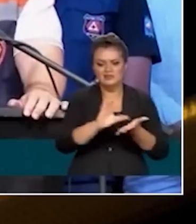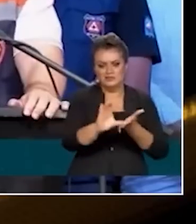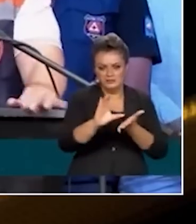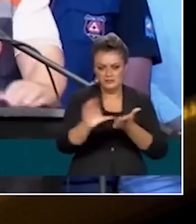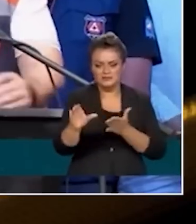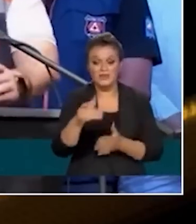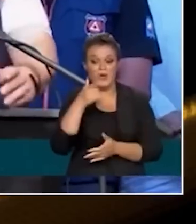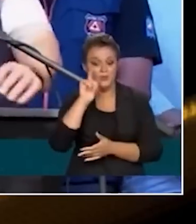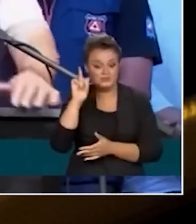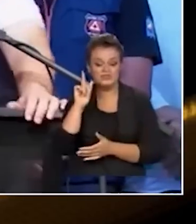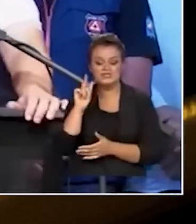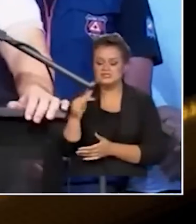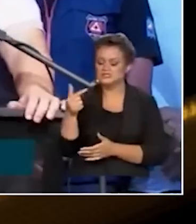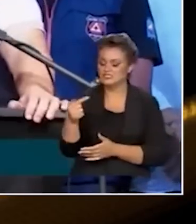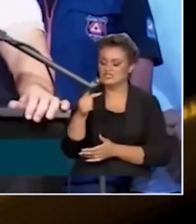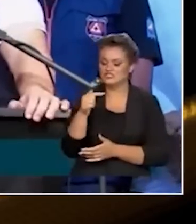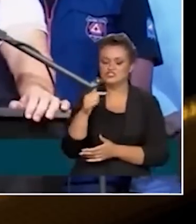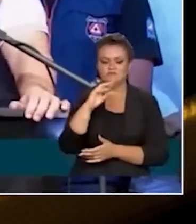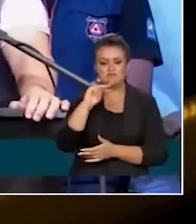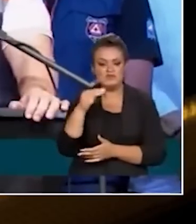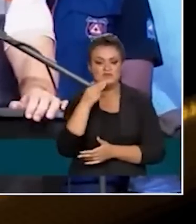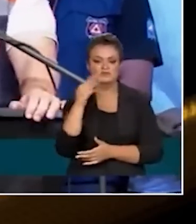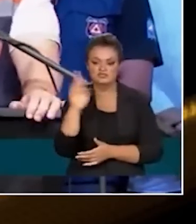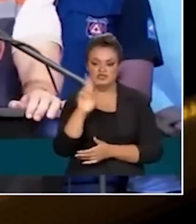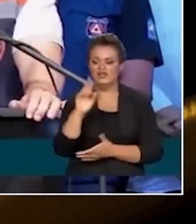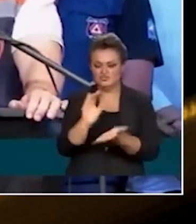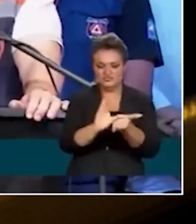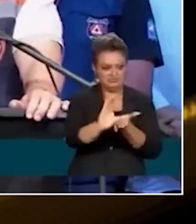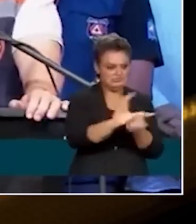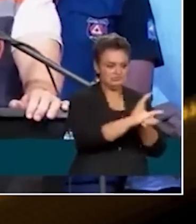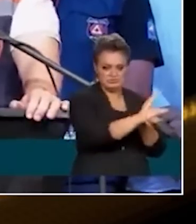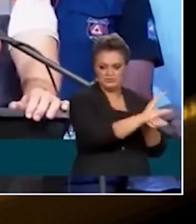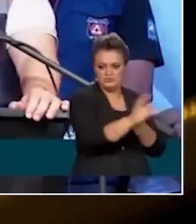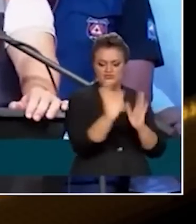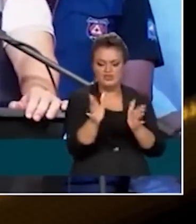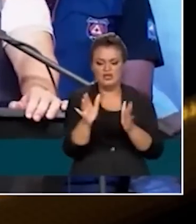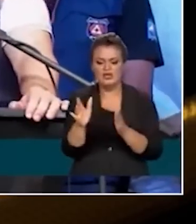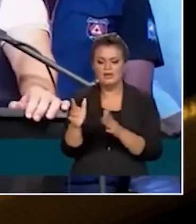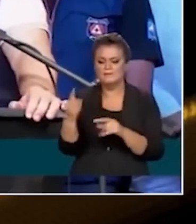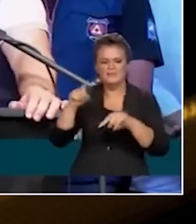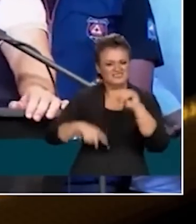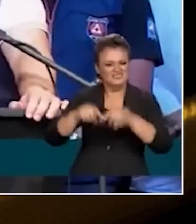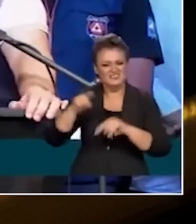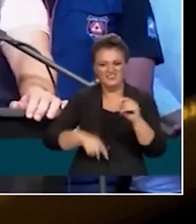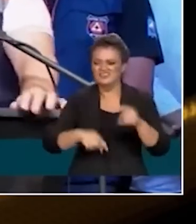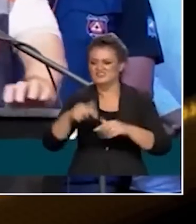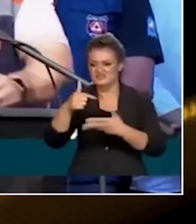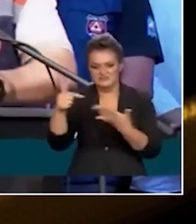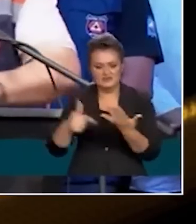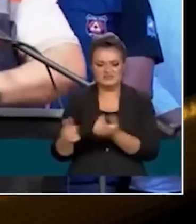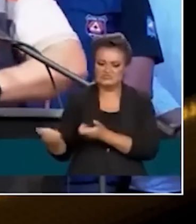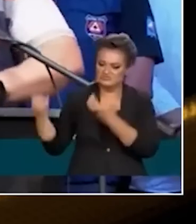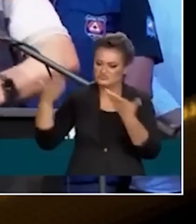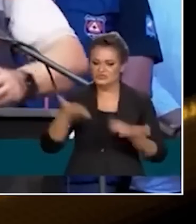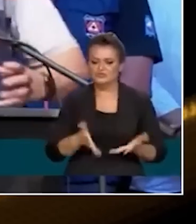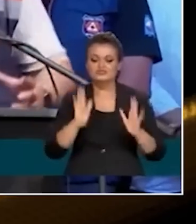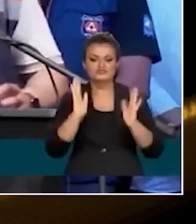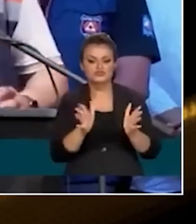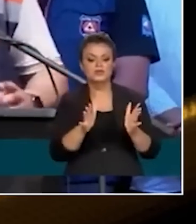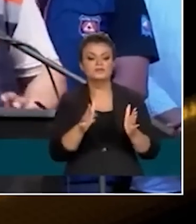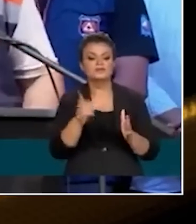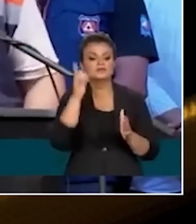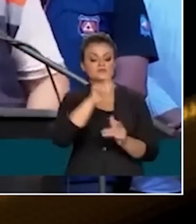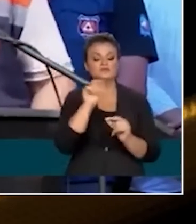é imediatamente lançado por quem ouve a presença da República não precisa ser agora